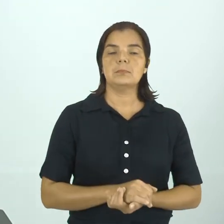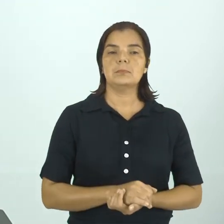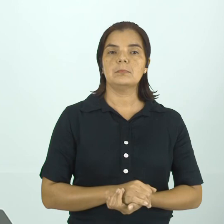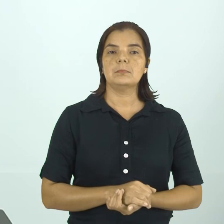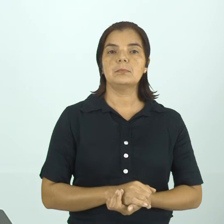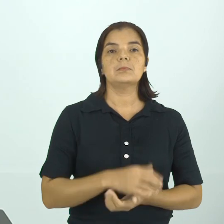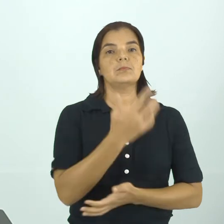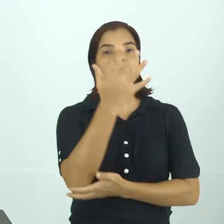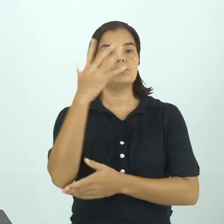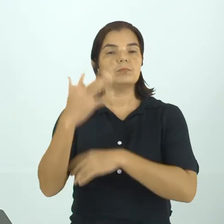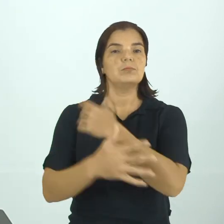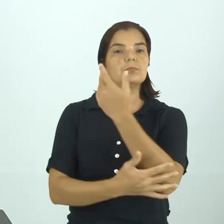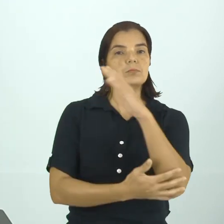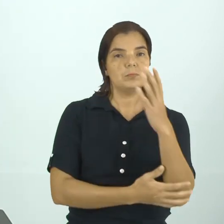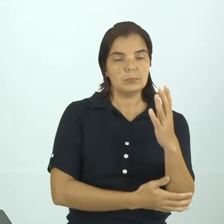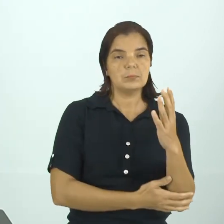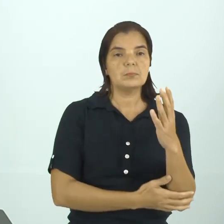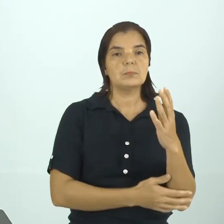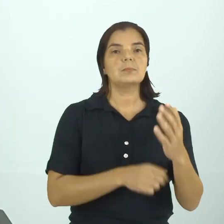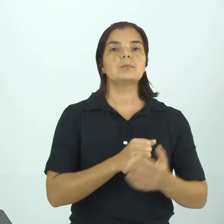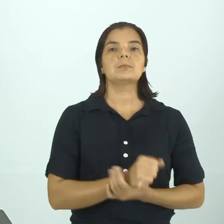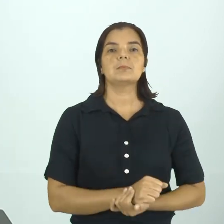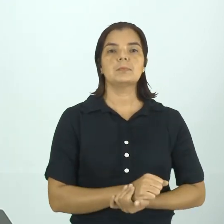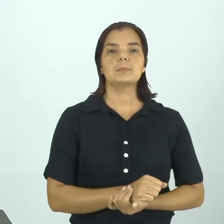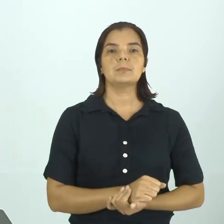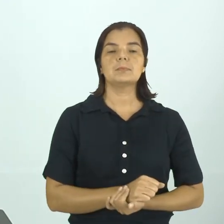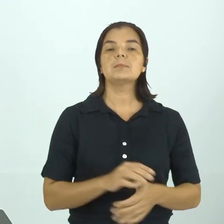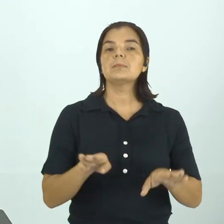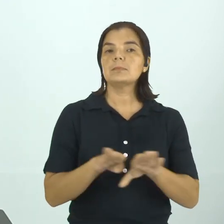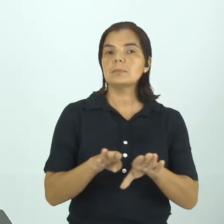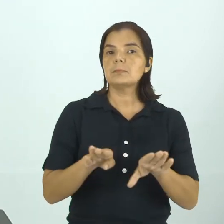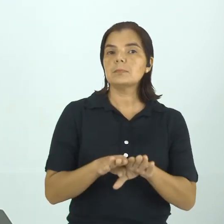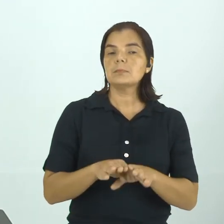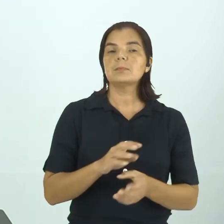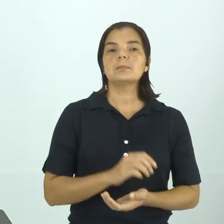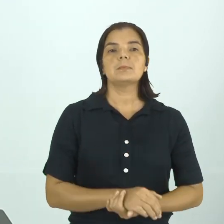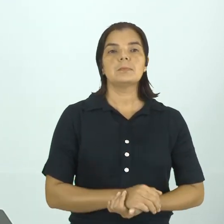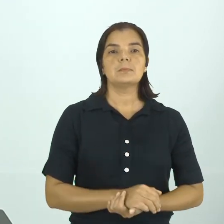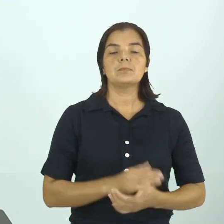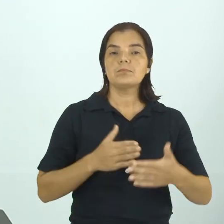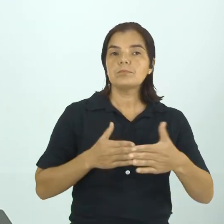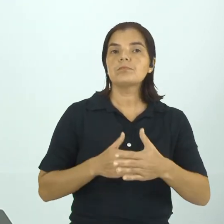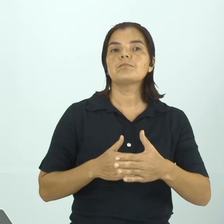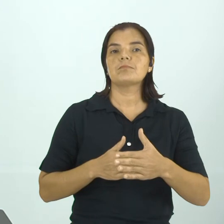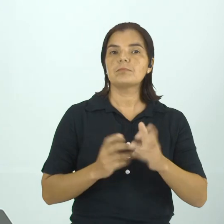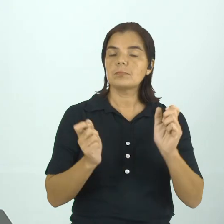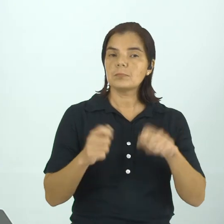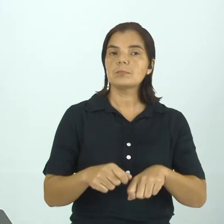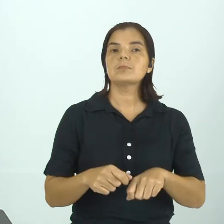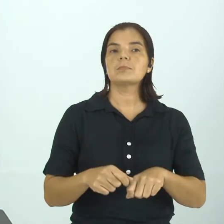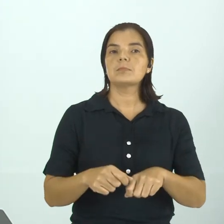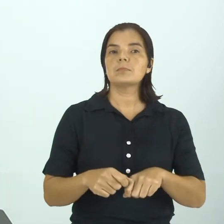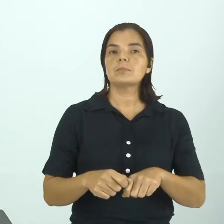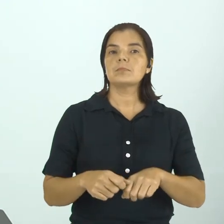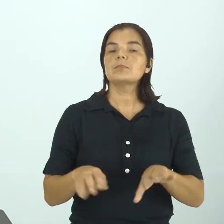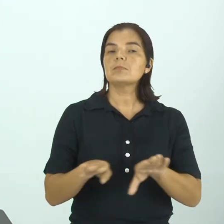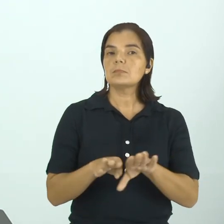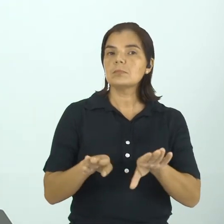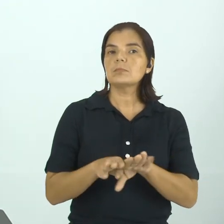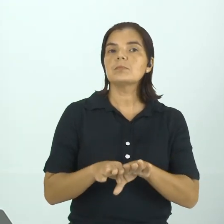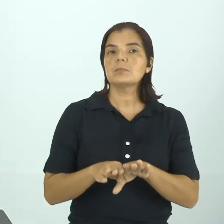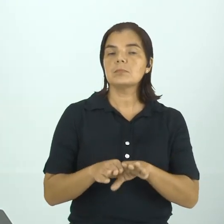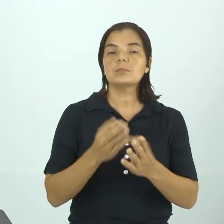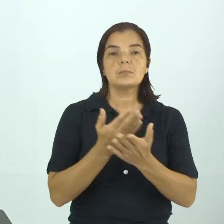vir da natureza, de ser recursos naturais, elas têm um limite, elas podem ficar escassas, elas